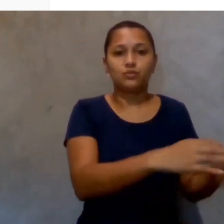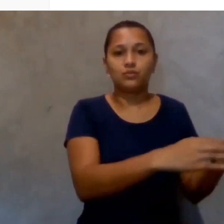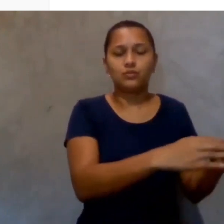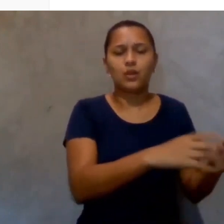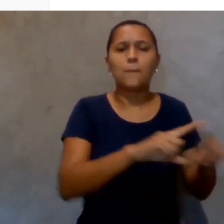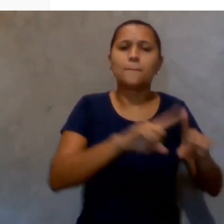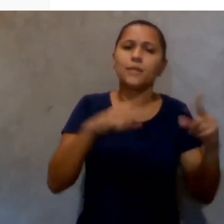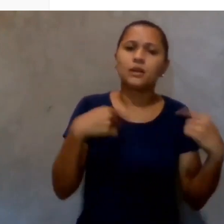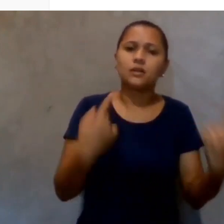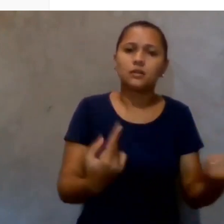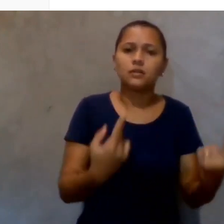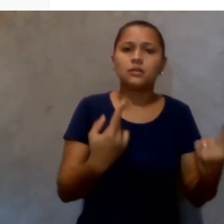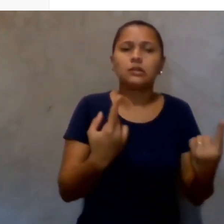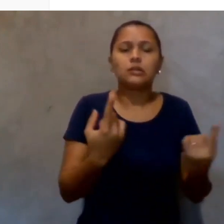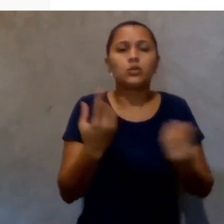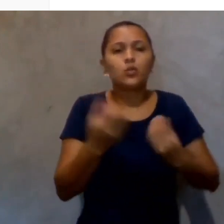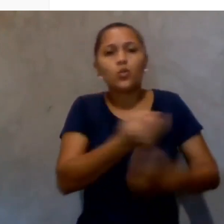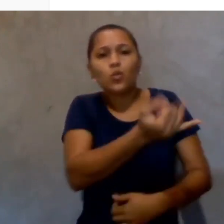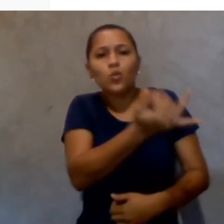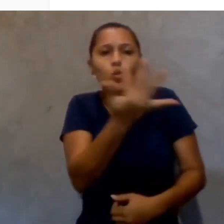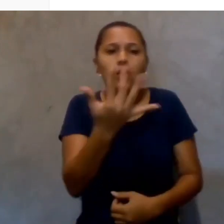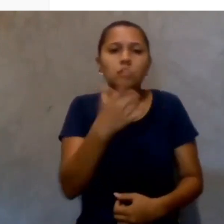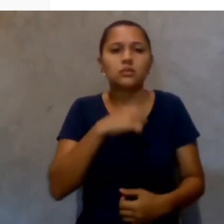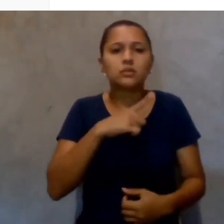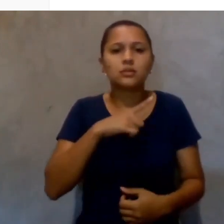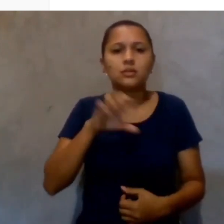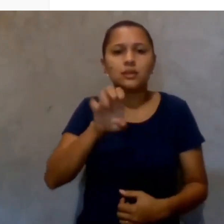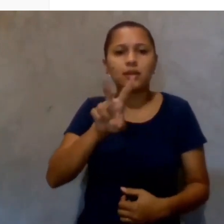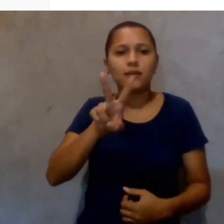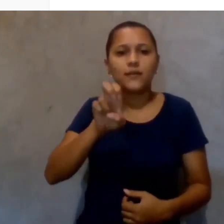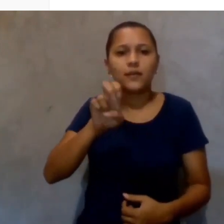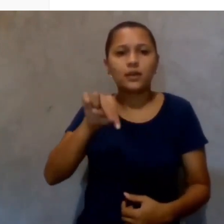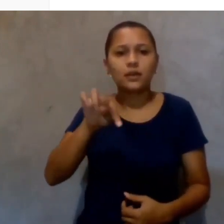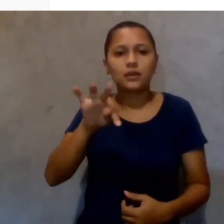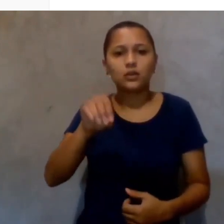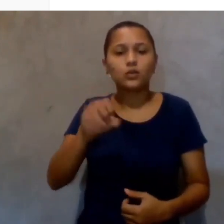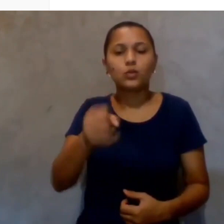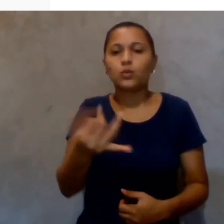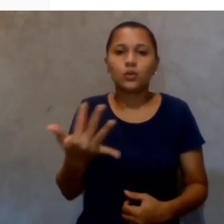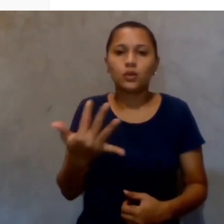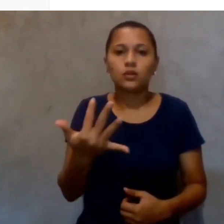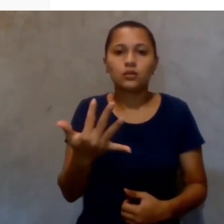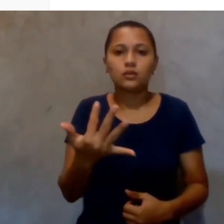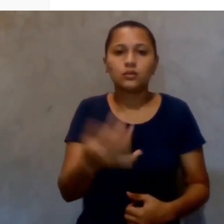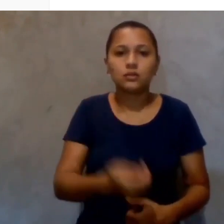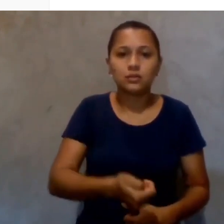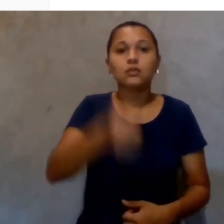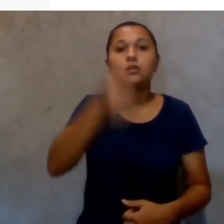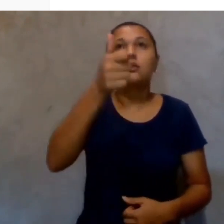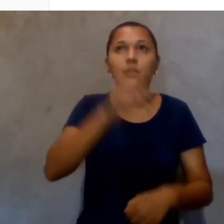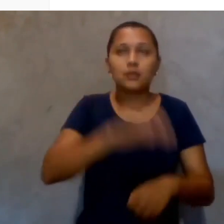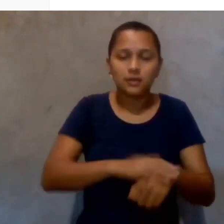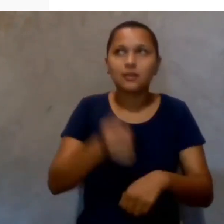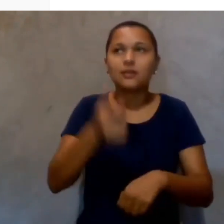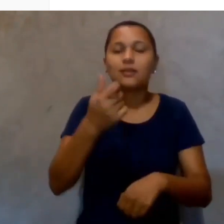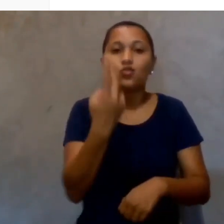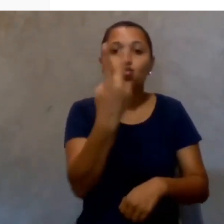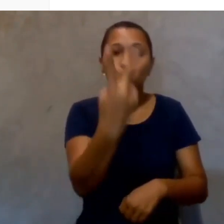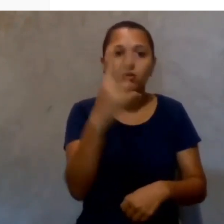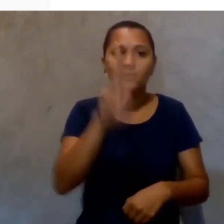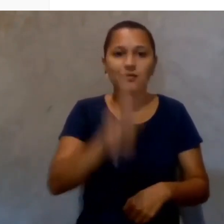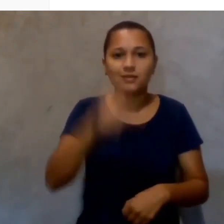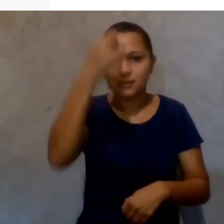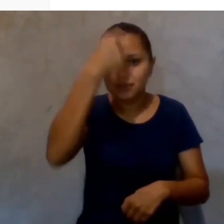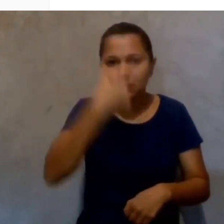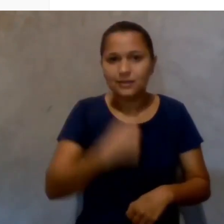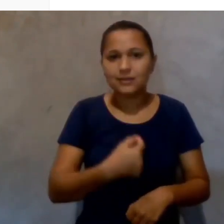2 vezes. Então o conjunto E, que representa o evento, ele tem 3 elementos. Então a partir